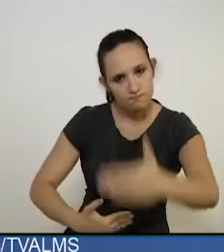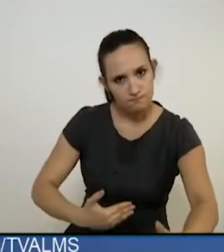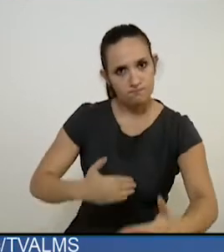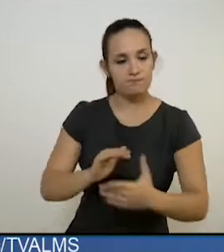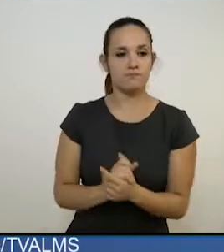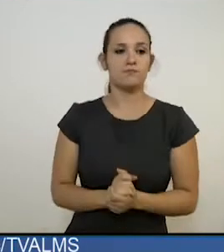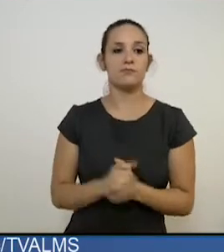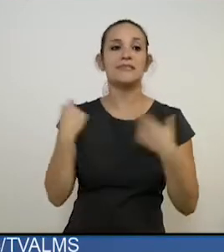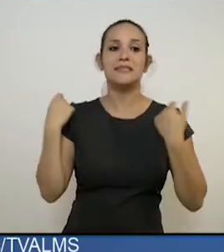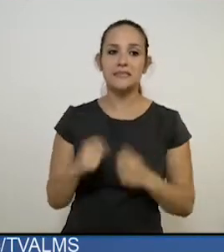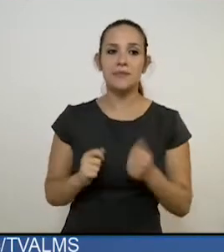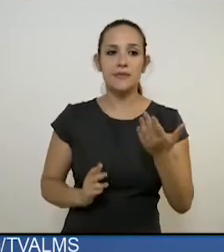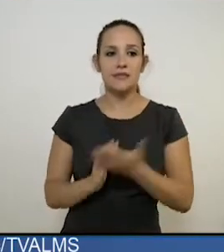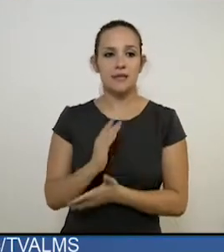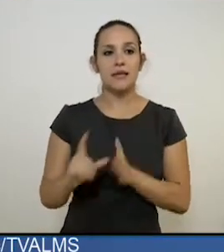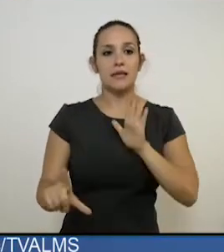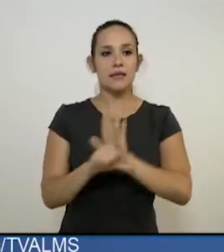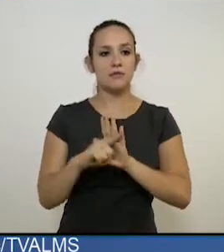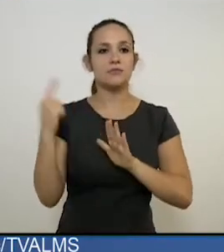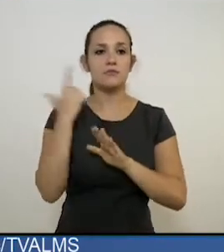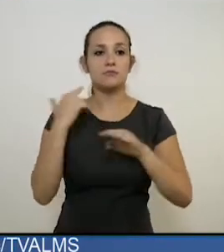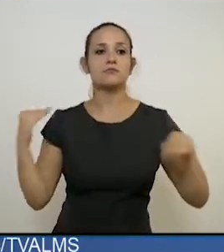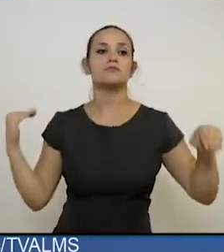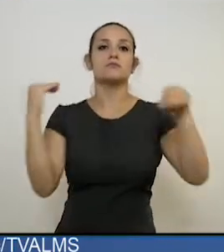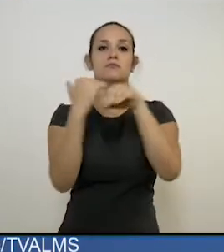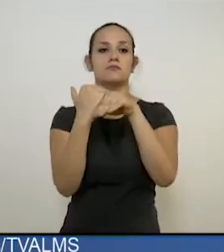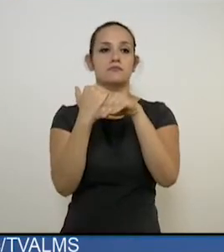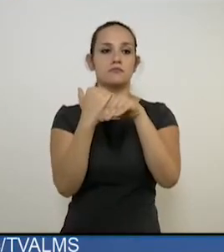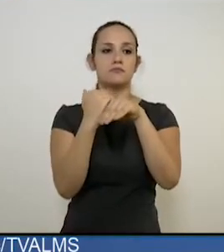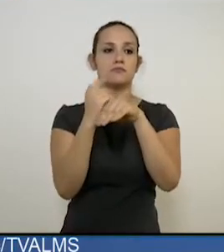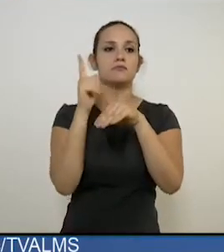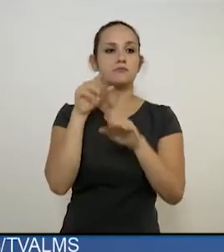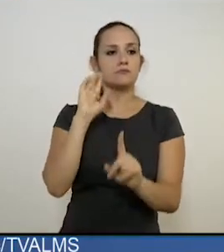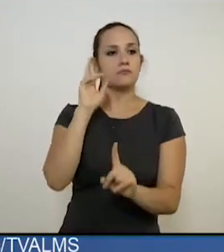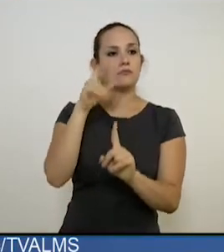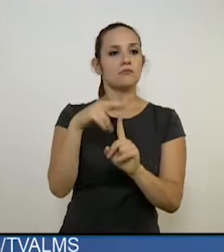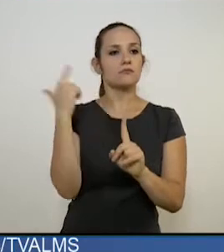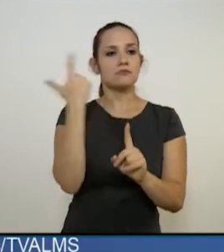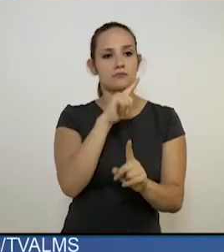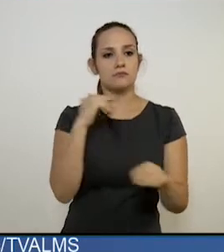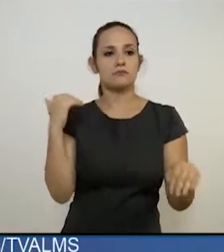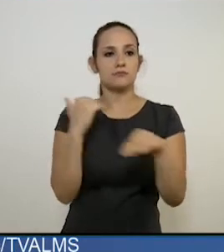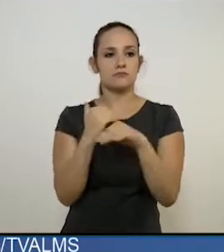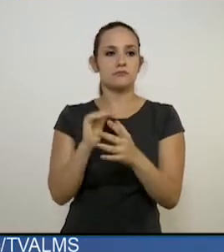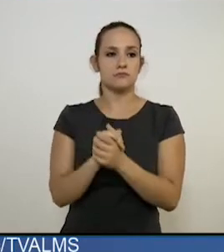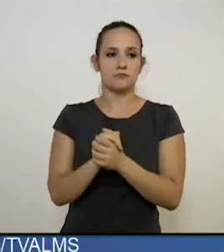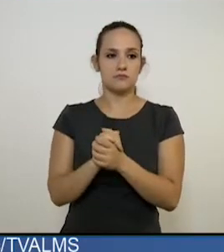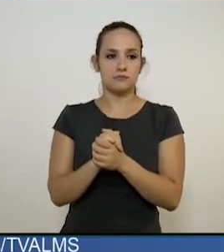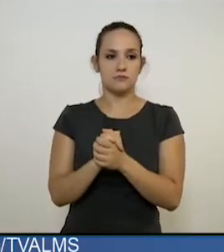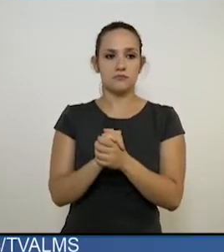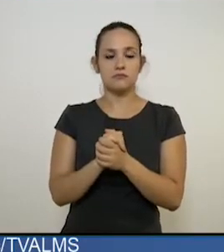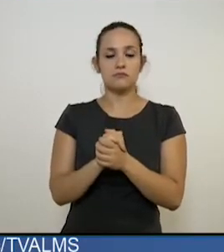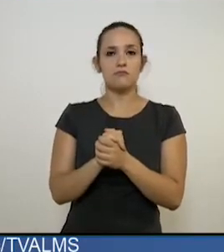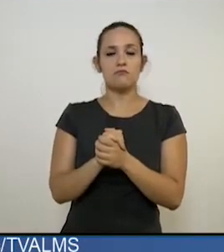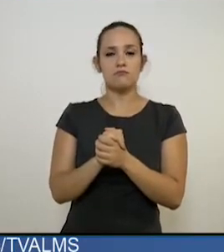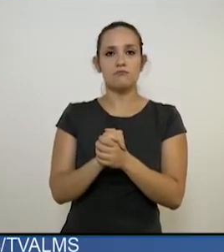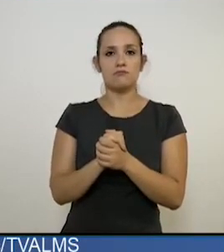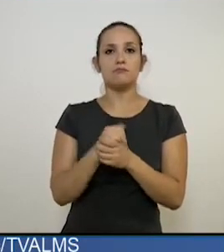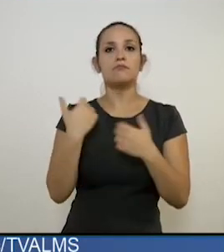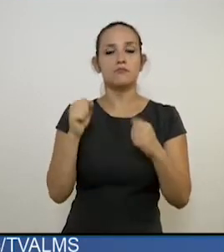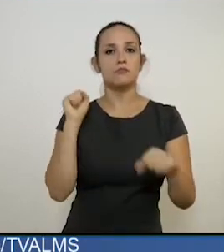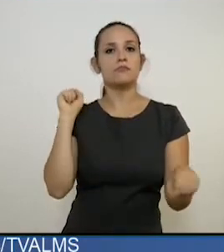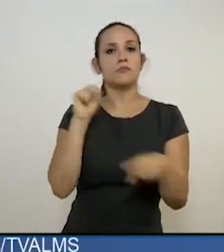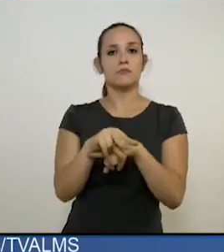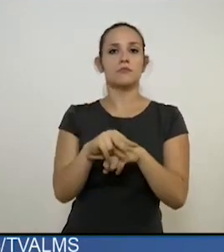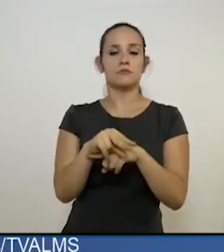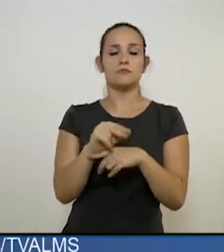aprovar leis que garantam a igualdade de representação, criando as cotas de representação. Isso significa